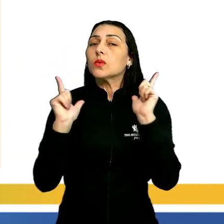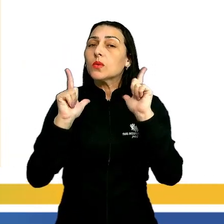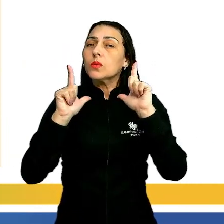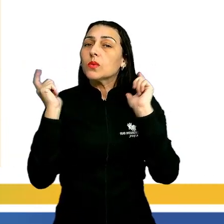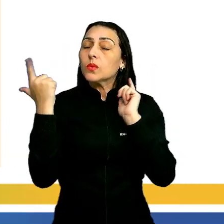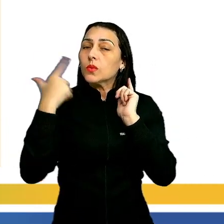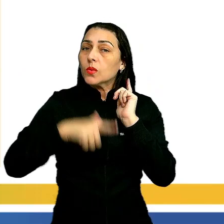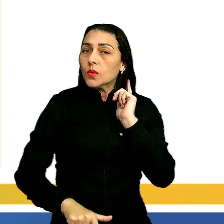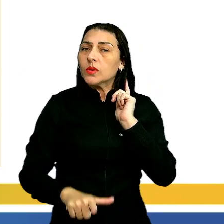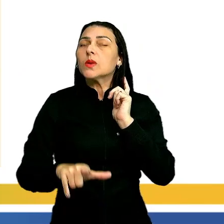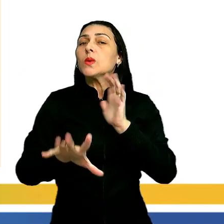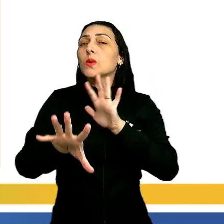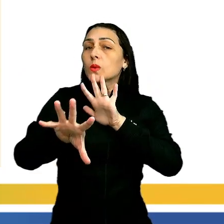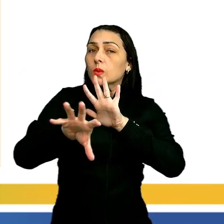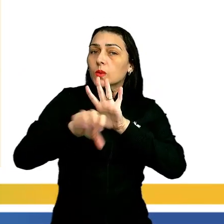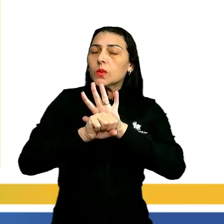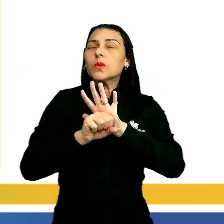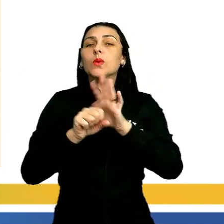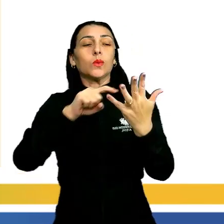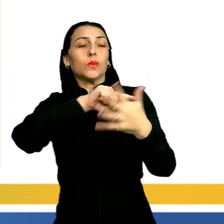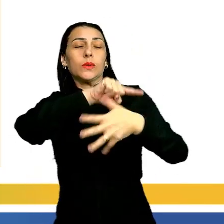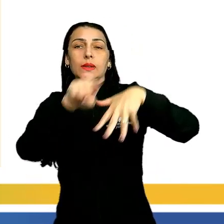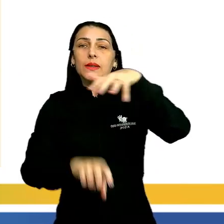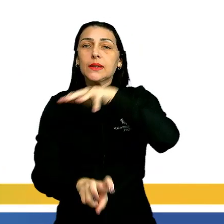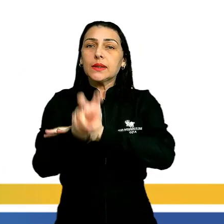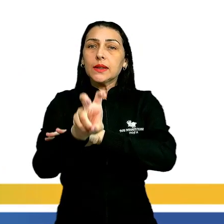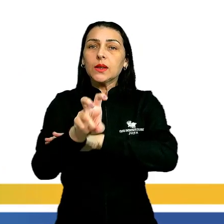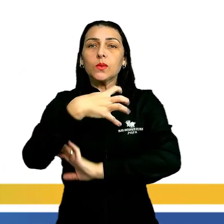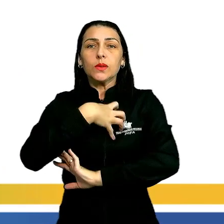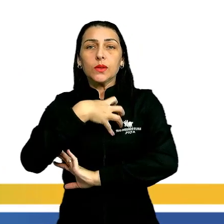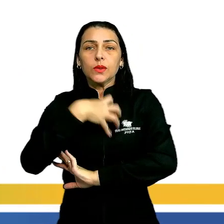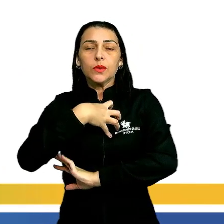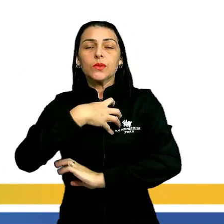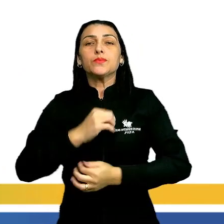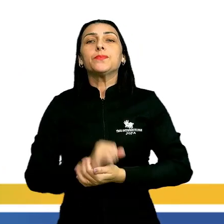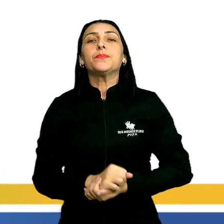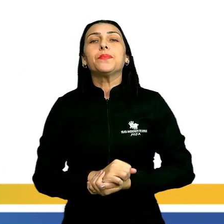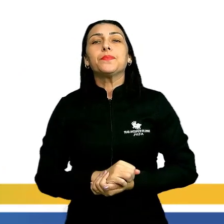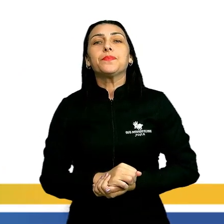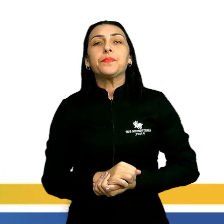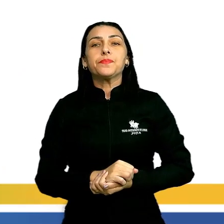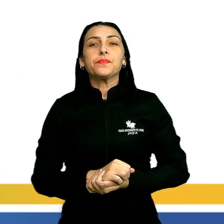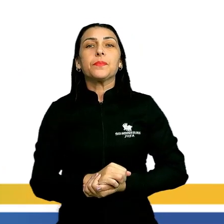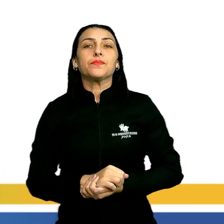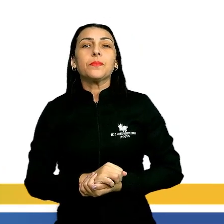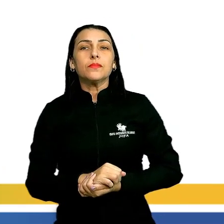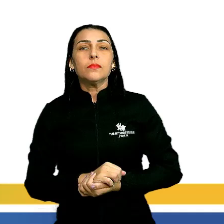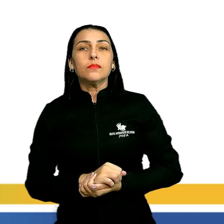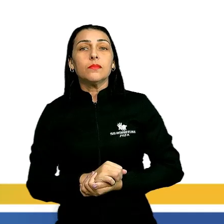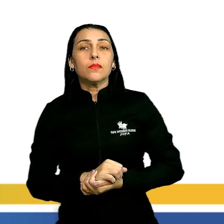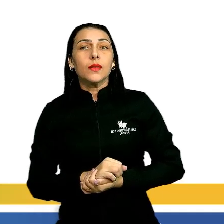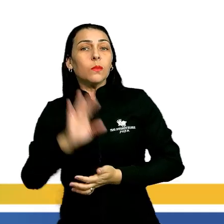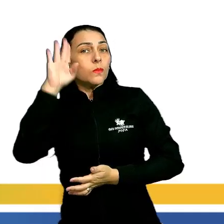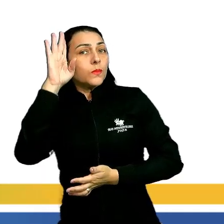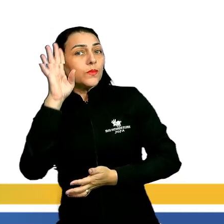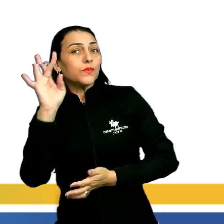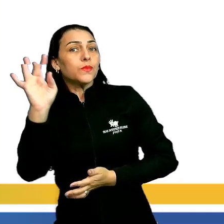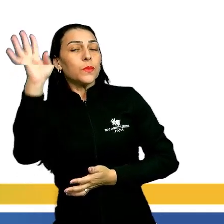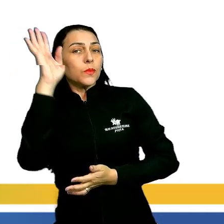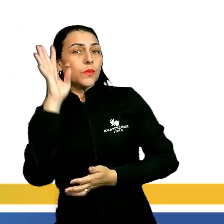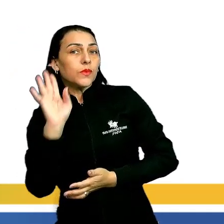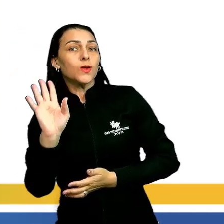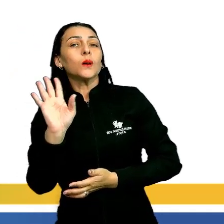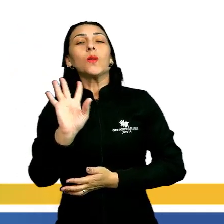conseguimos captar pelos nossos 5 sentidos. Agora, uma outra coisa. Na teoria do conhecimento